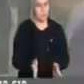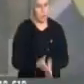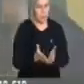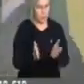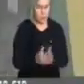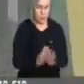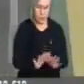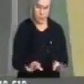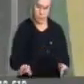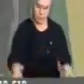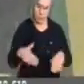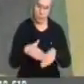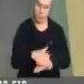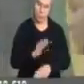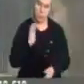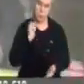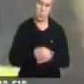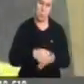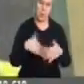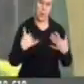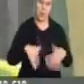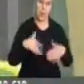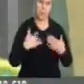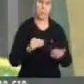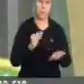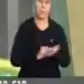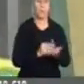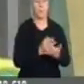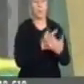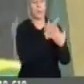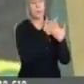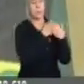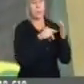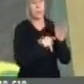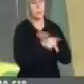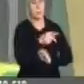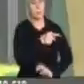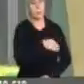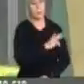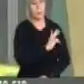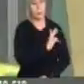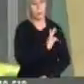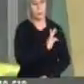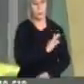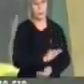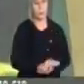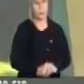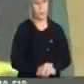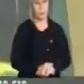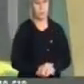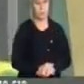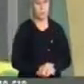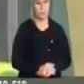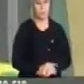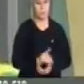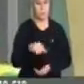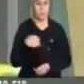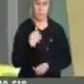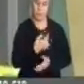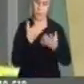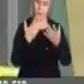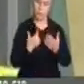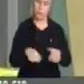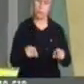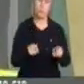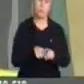mais humildes, pagasse a conta da irresponsabilidade e da incompetência do governo anterior. Nós vamos, acima de